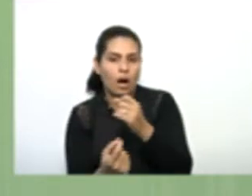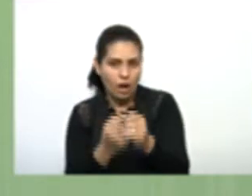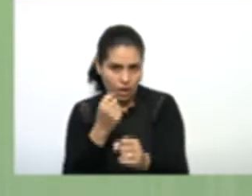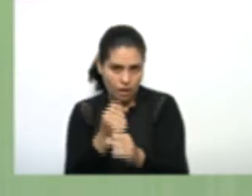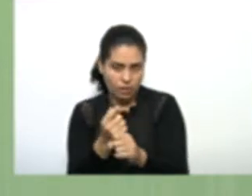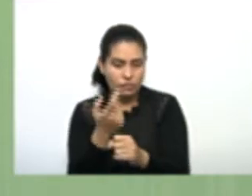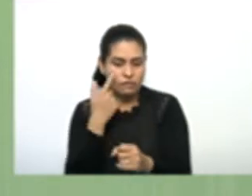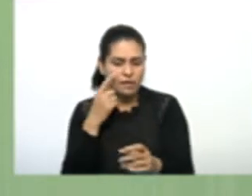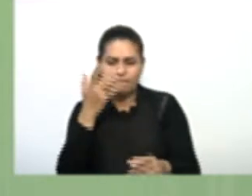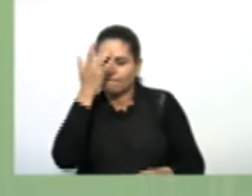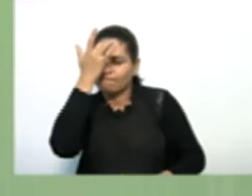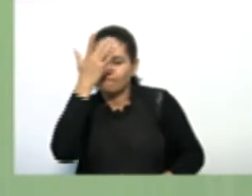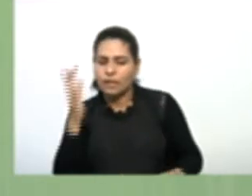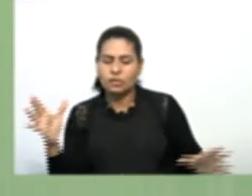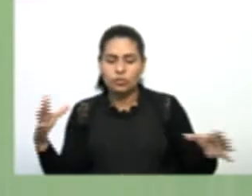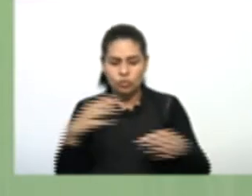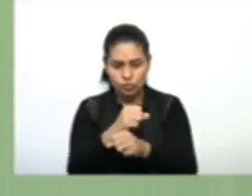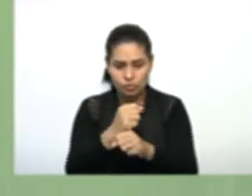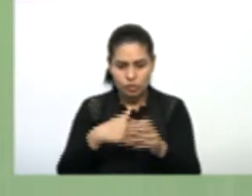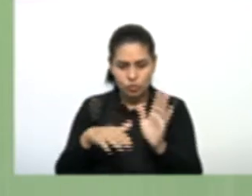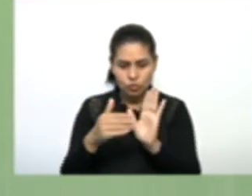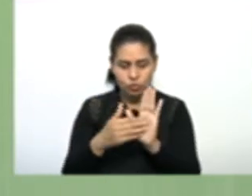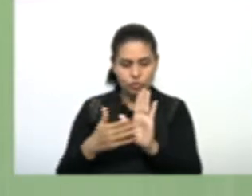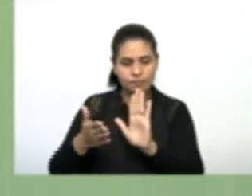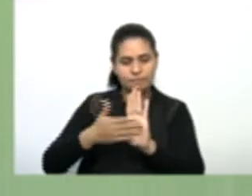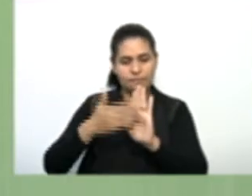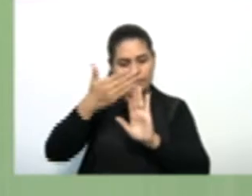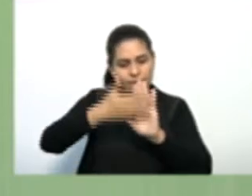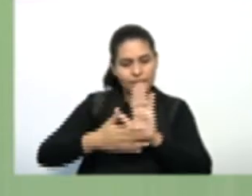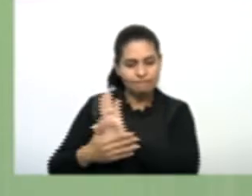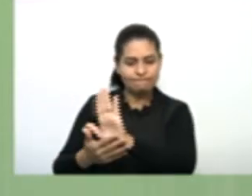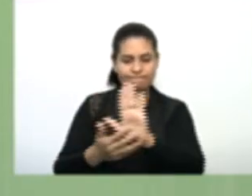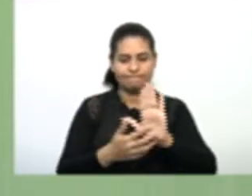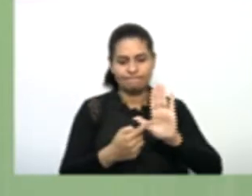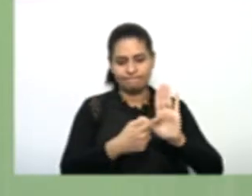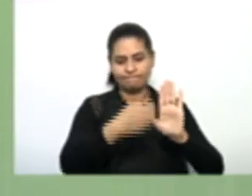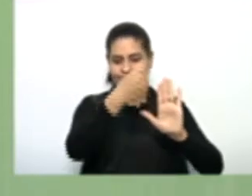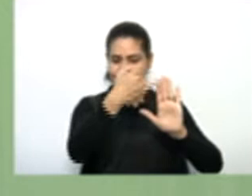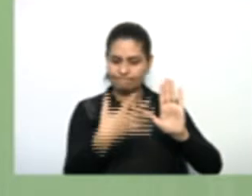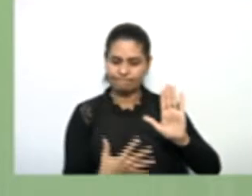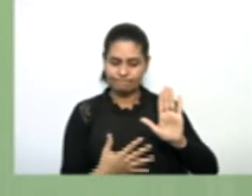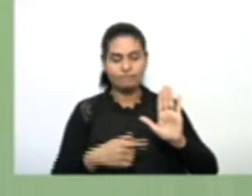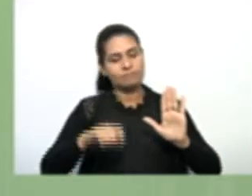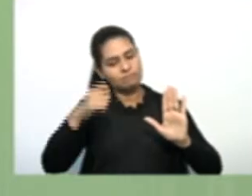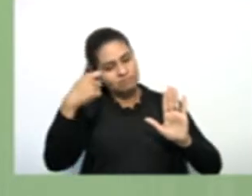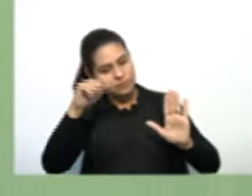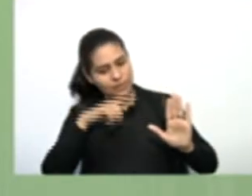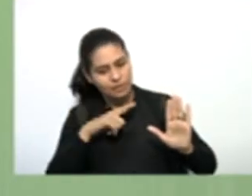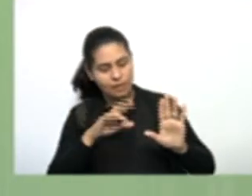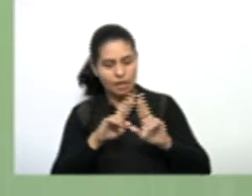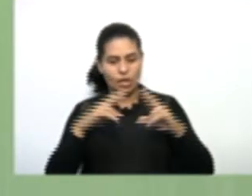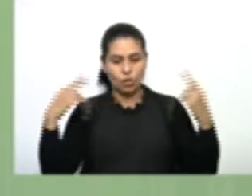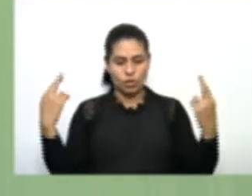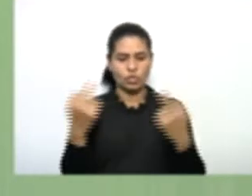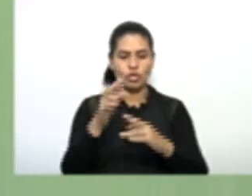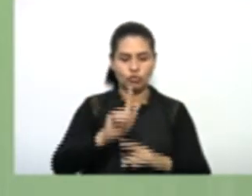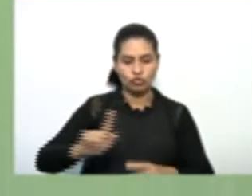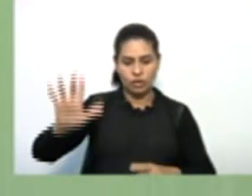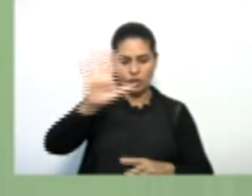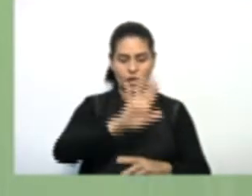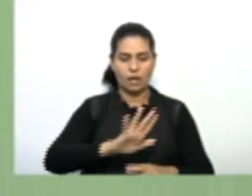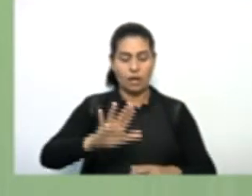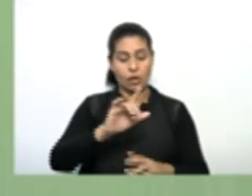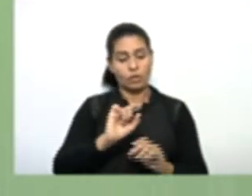Fácil fechamento das contas e a prestação de contas aos cooperados. Essa prestação tem que ser feita em Assembleia Geral.